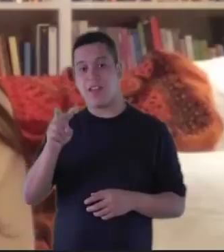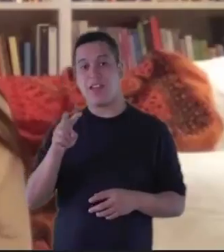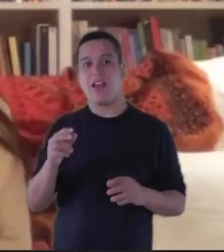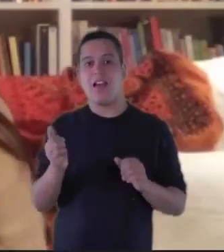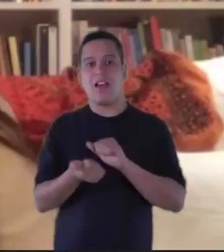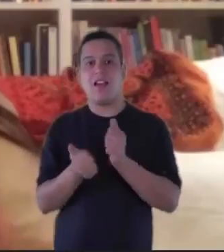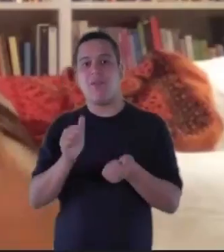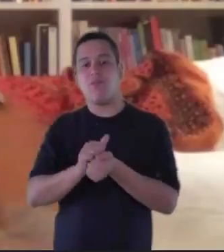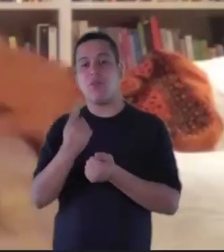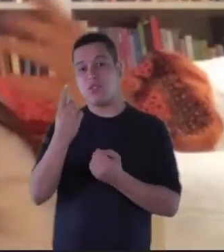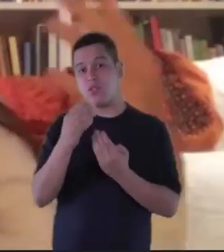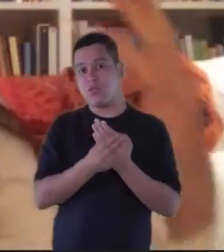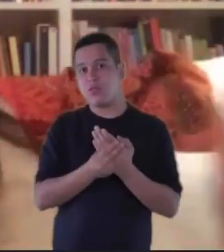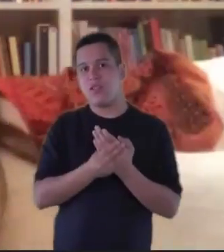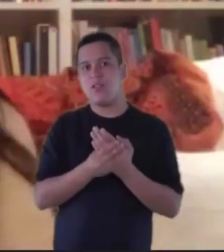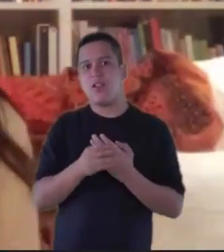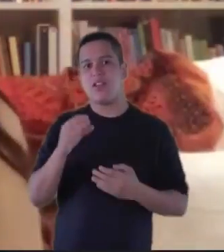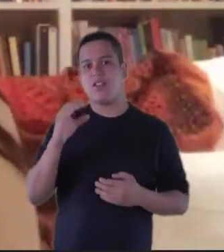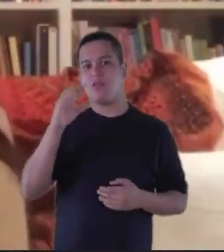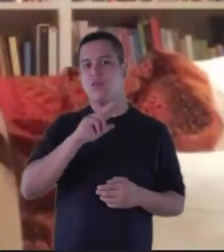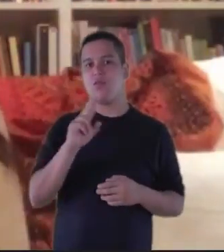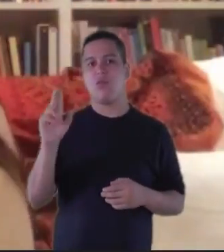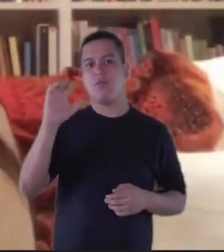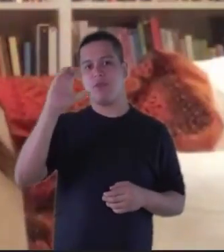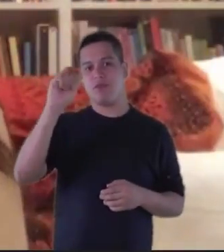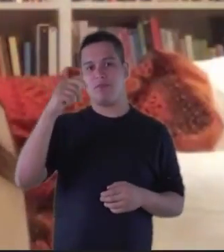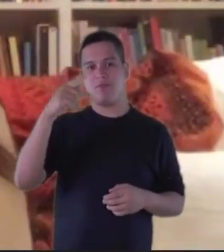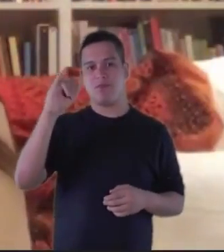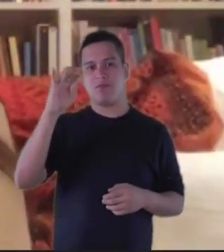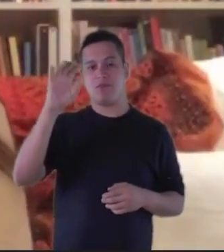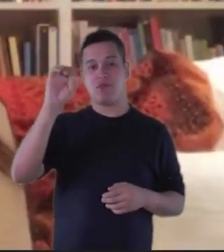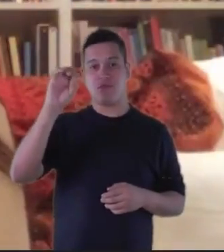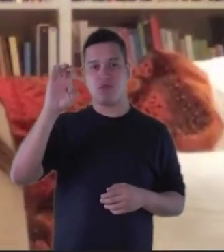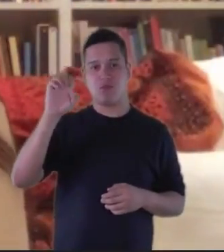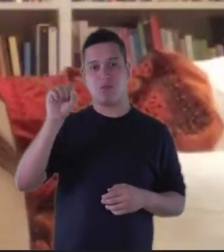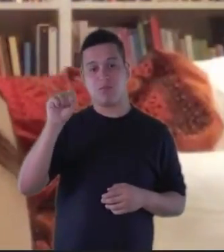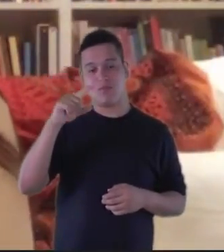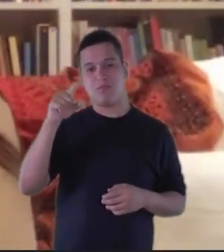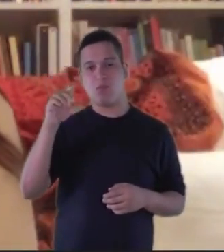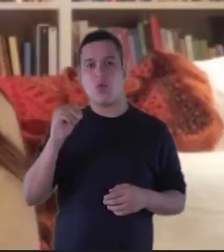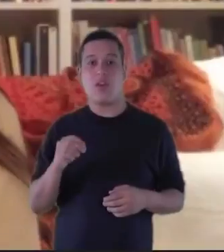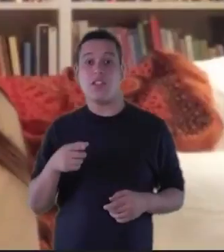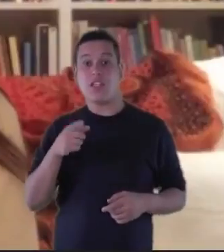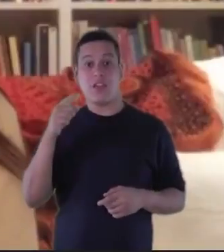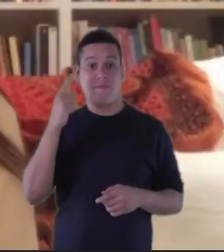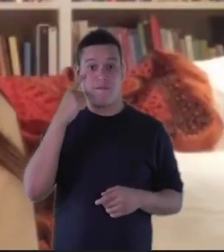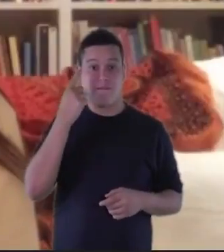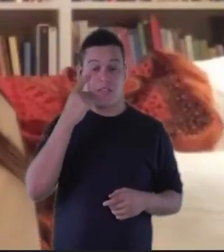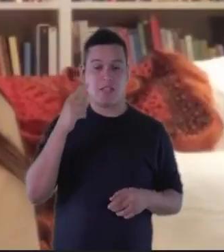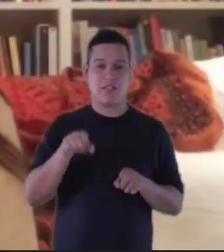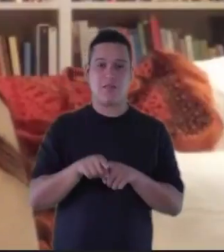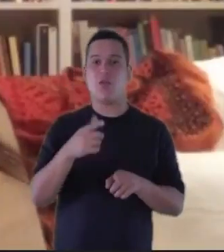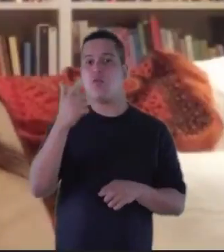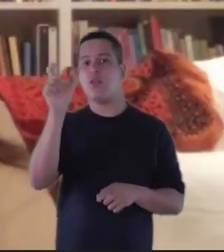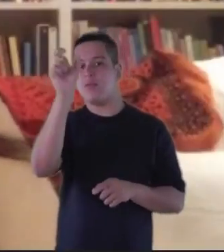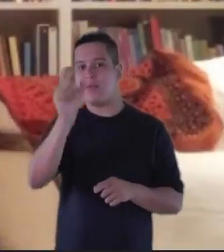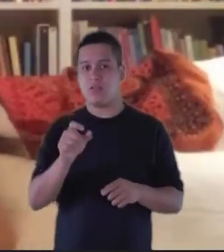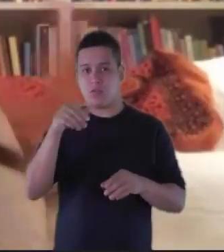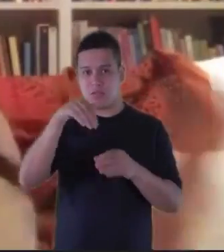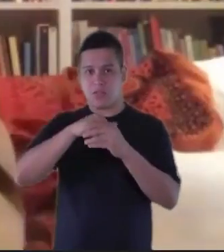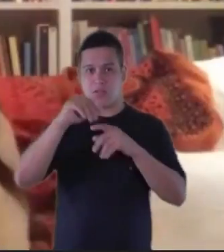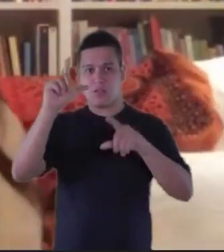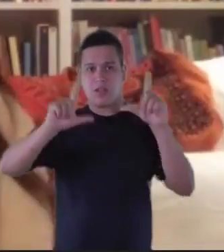E também, assim, a Gabriela na televisão tinha uma força muito grande. De alguma forma, eu acho que eu conheci